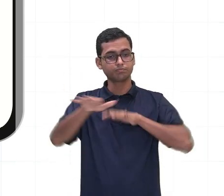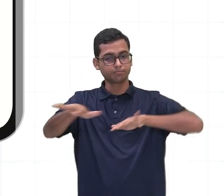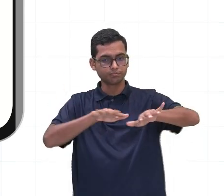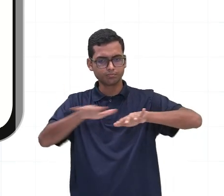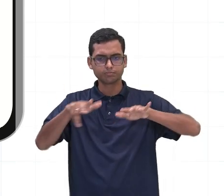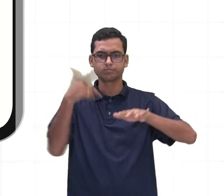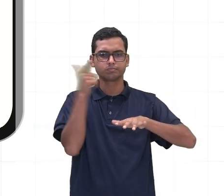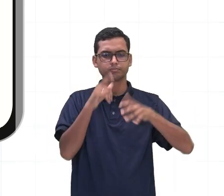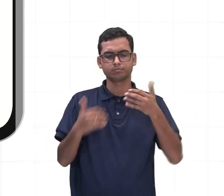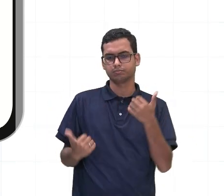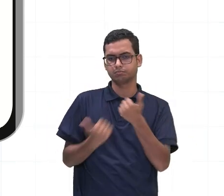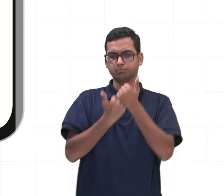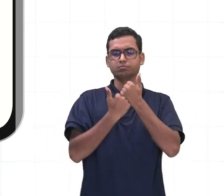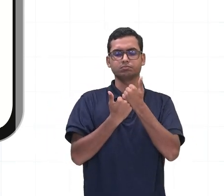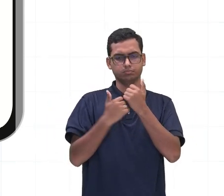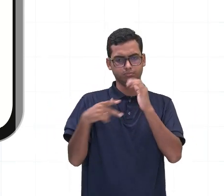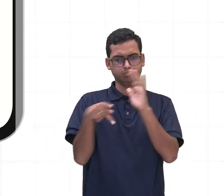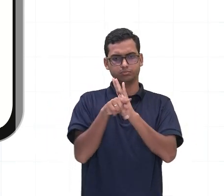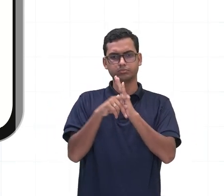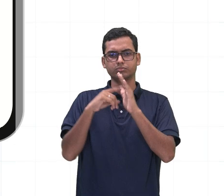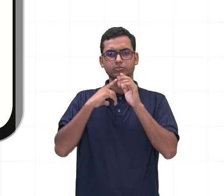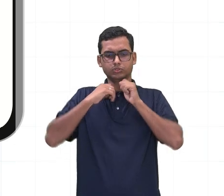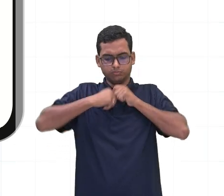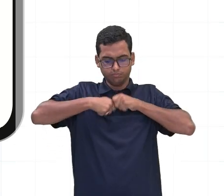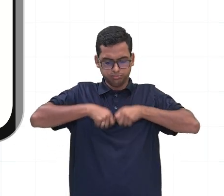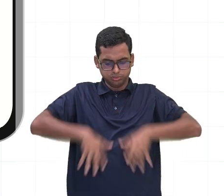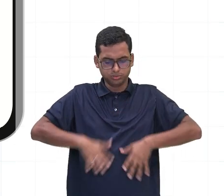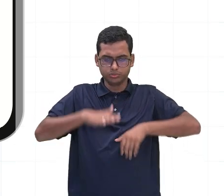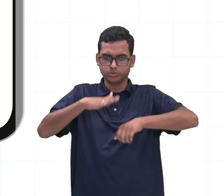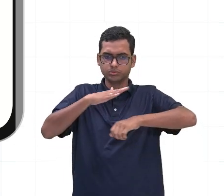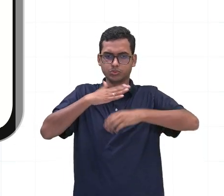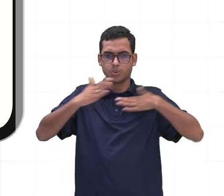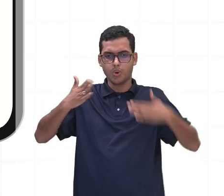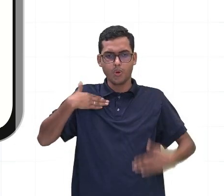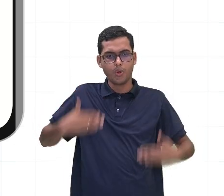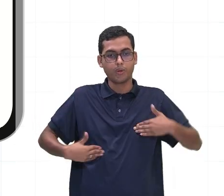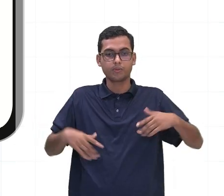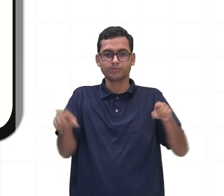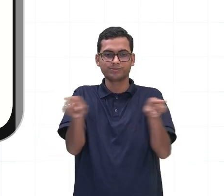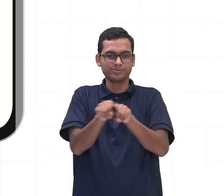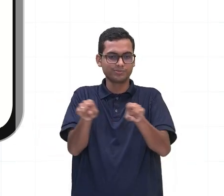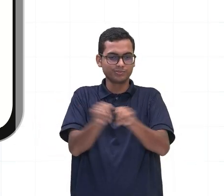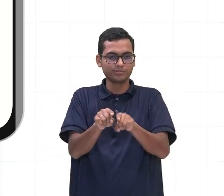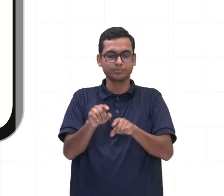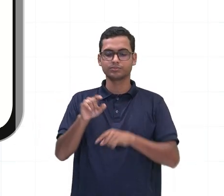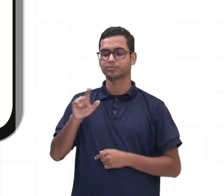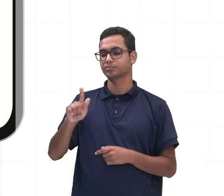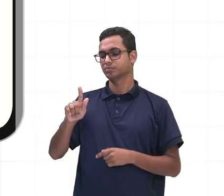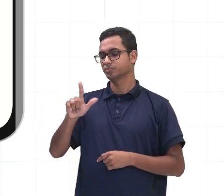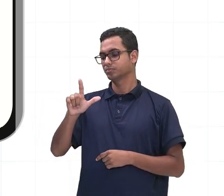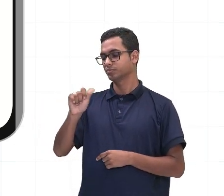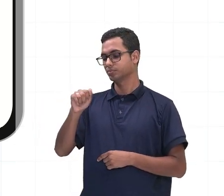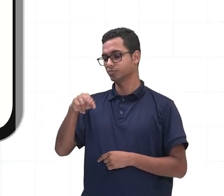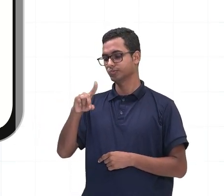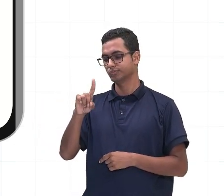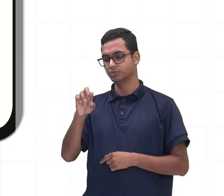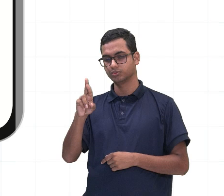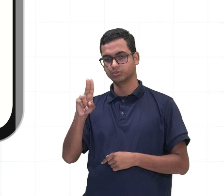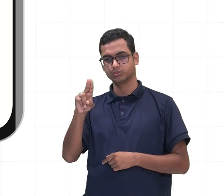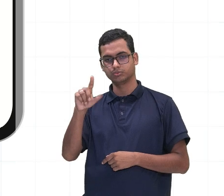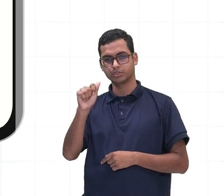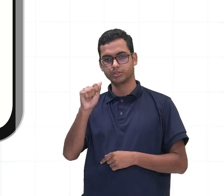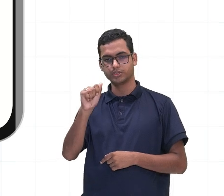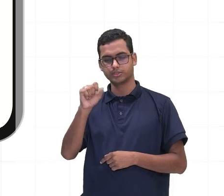nesse transporte, tá bom? Secreção nas glândulas, a gente já sabe que ele compõe ali as glândulas que fazem parte do